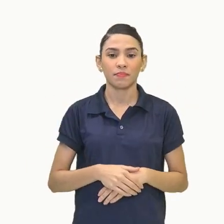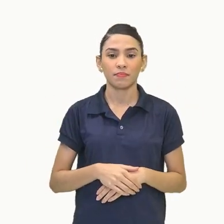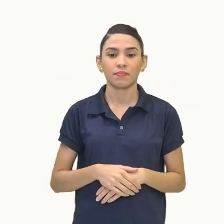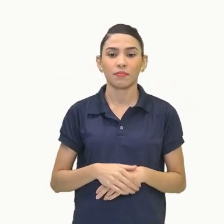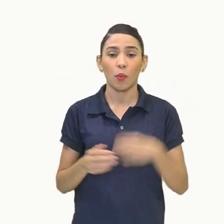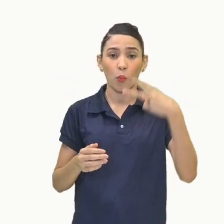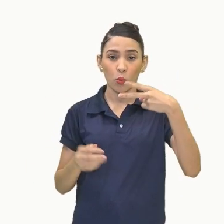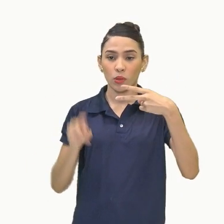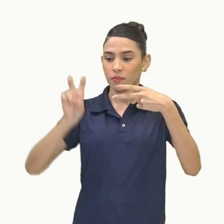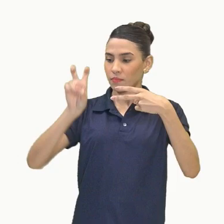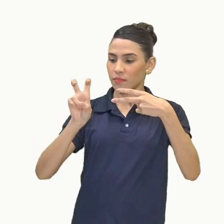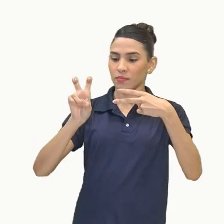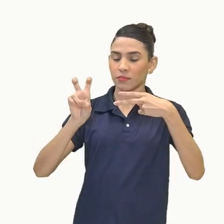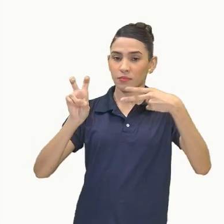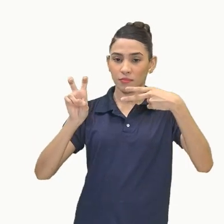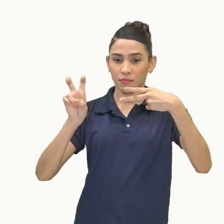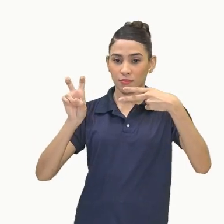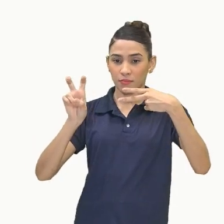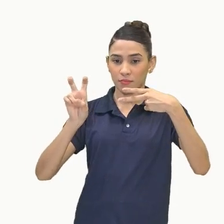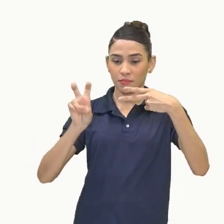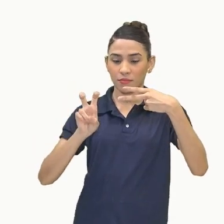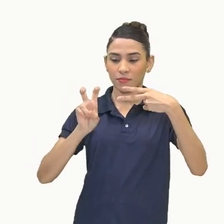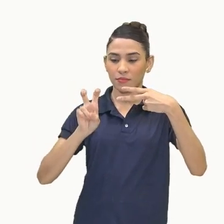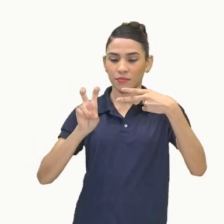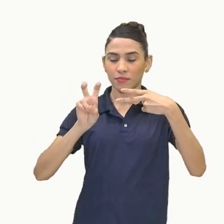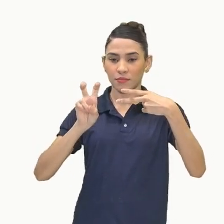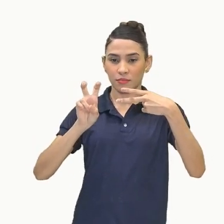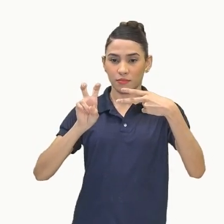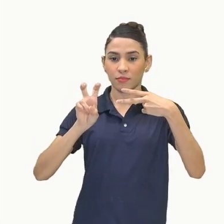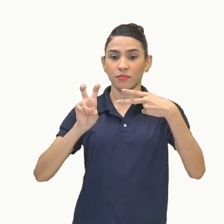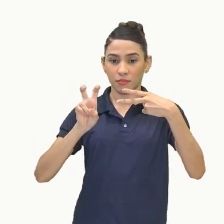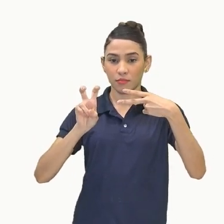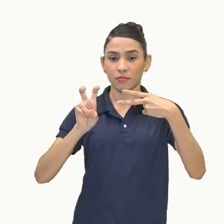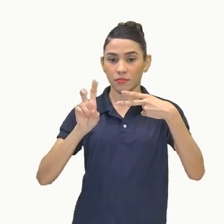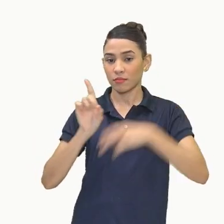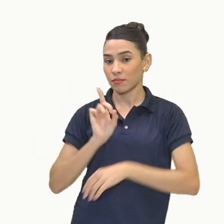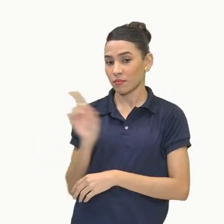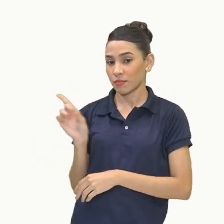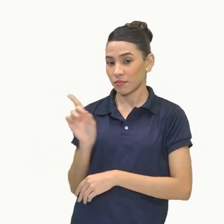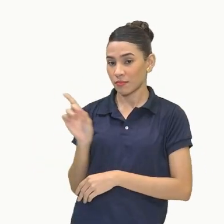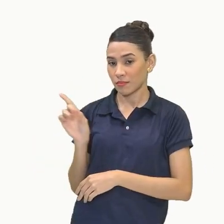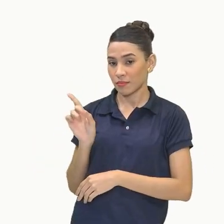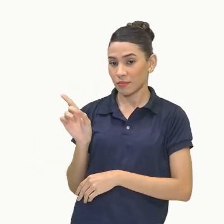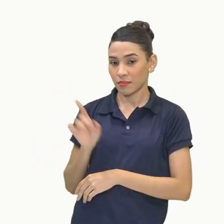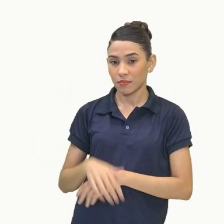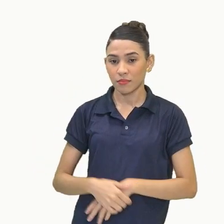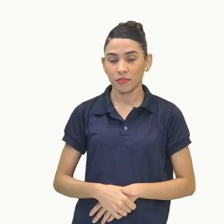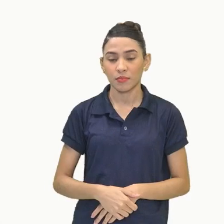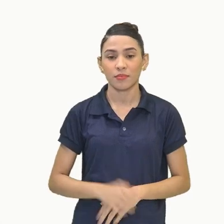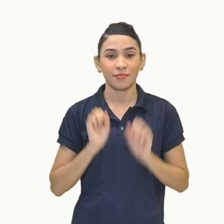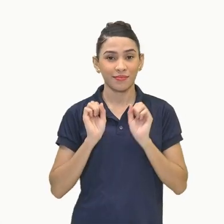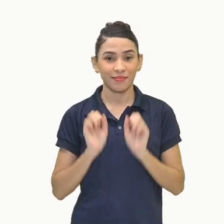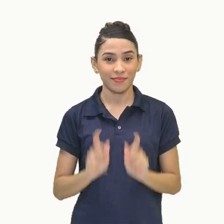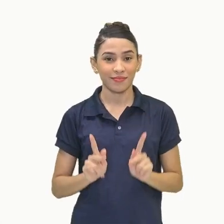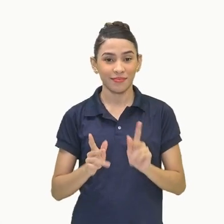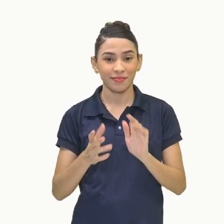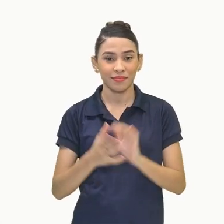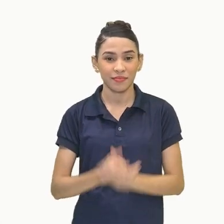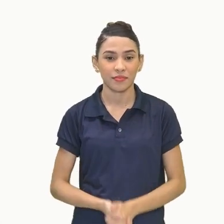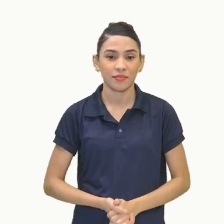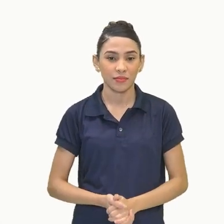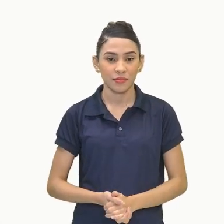vai ser para o maior. Então, o sinal vai estar com a abertura sempre por 5. Beleza? Então,